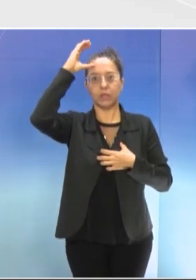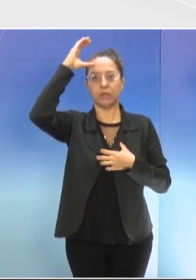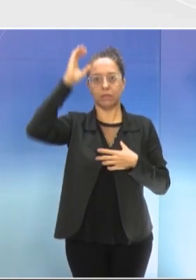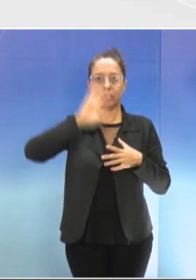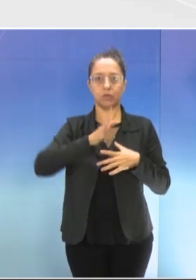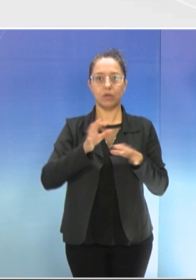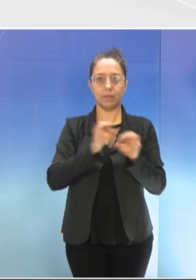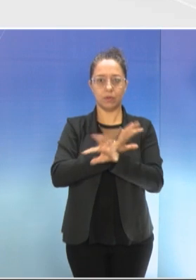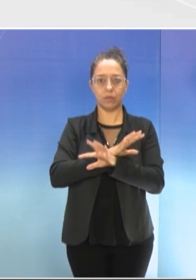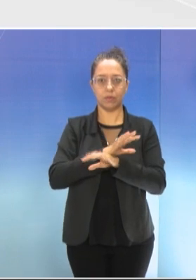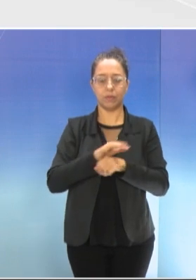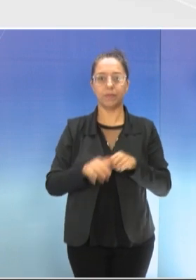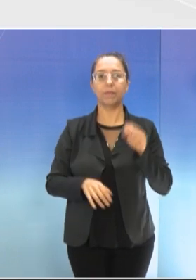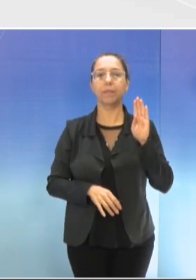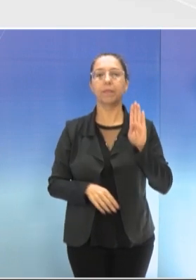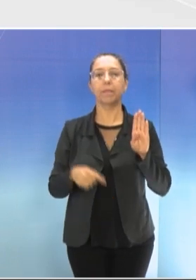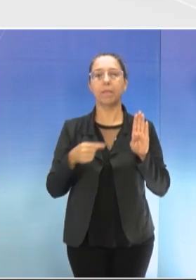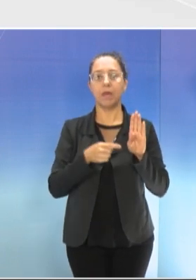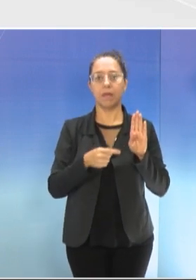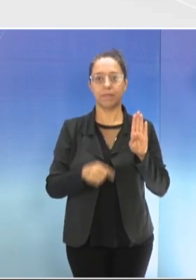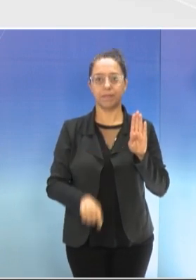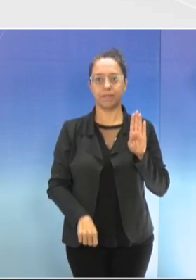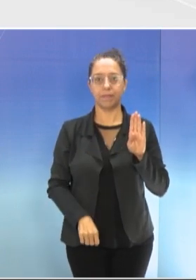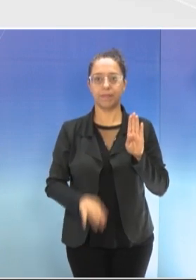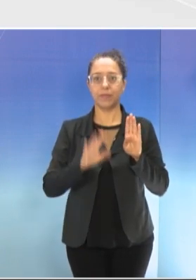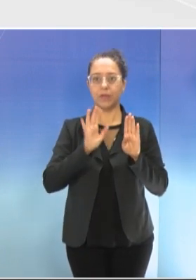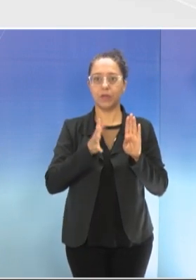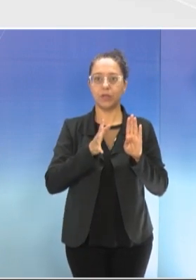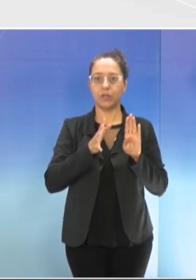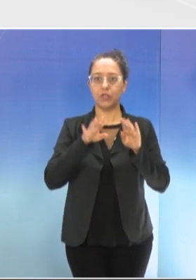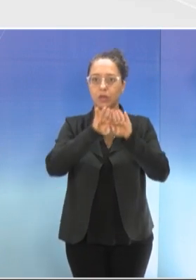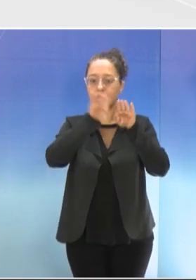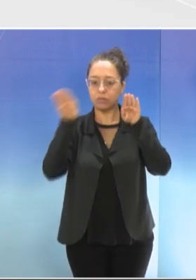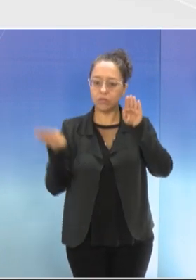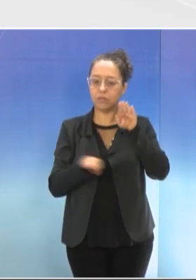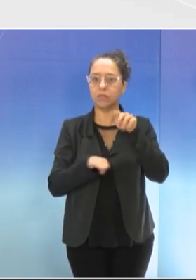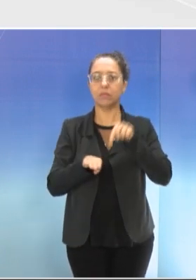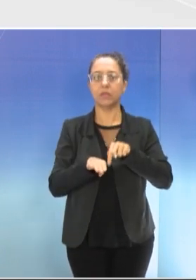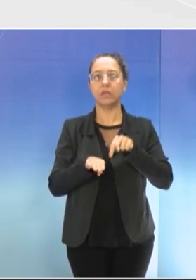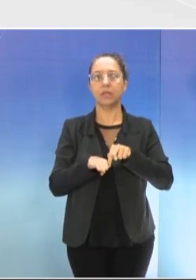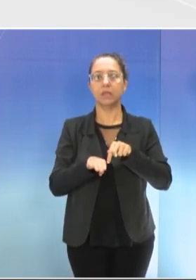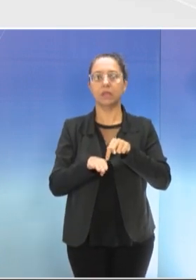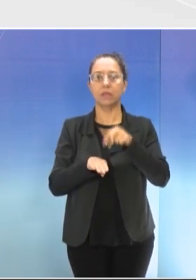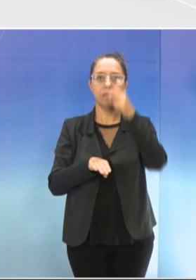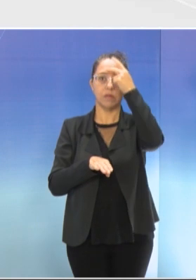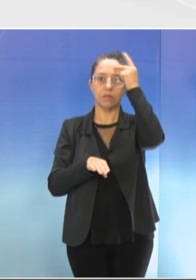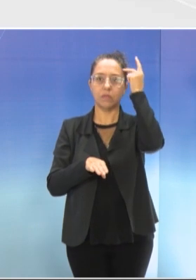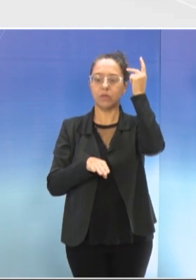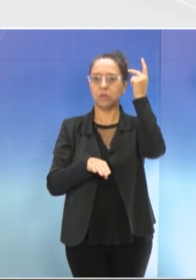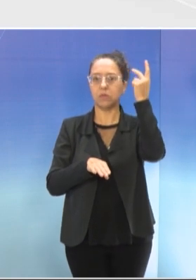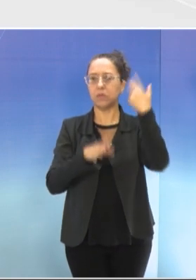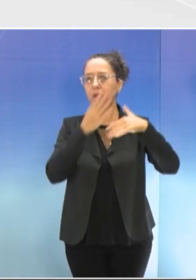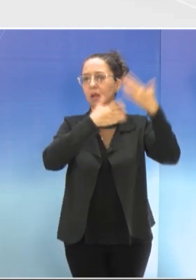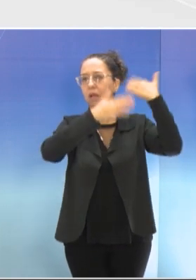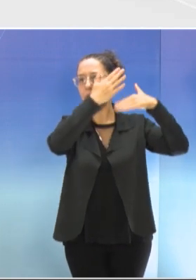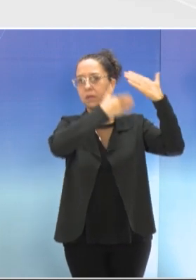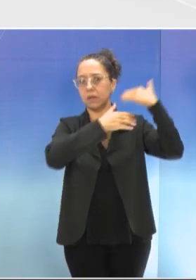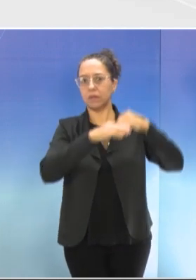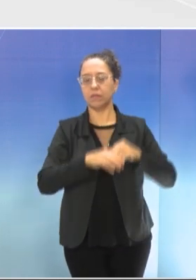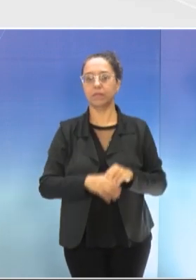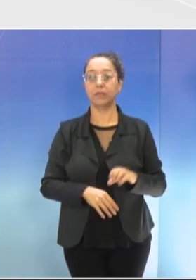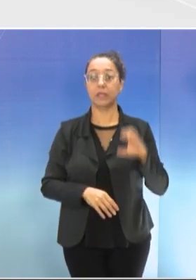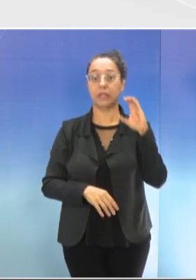Letra B, submissão ao transcendente. Letra C, tradição